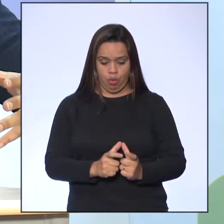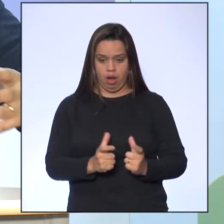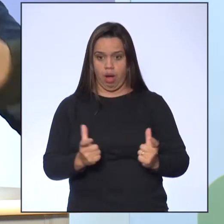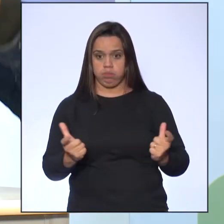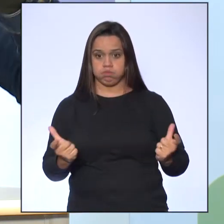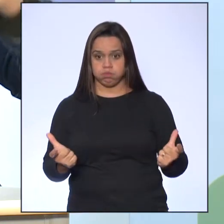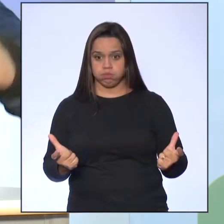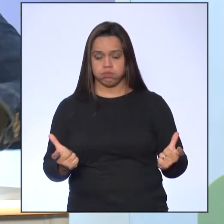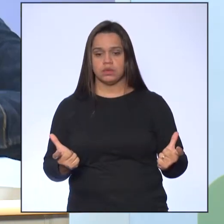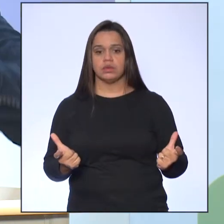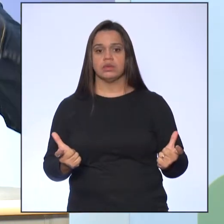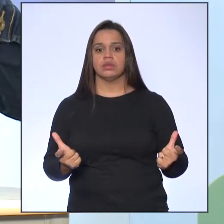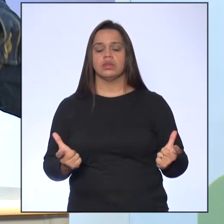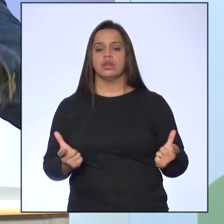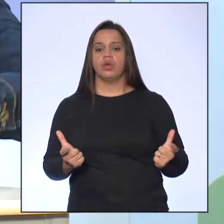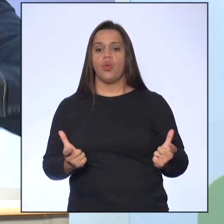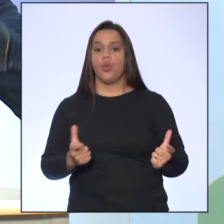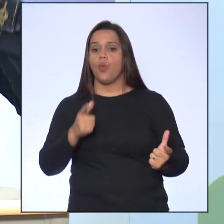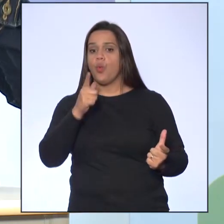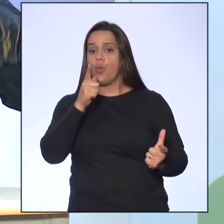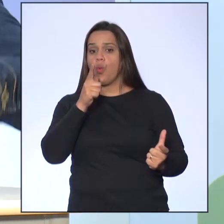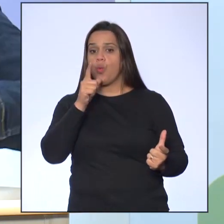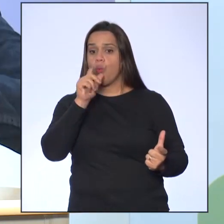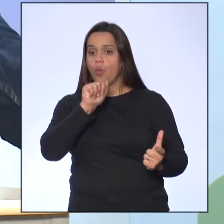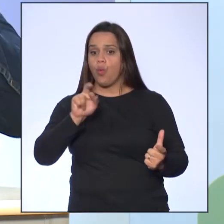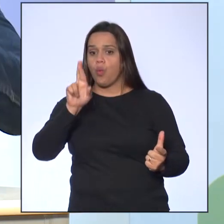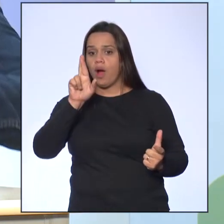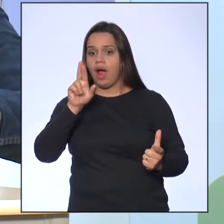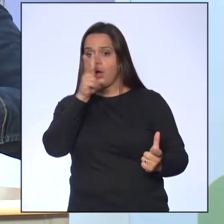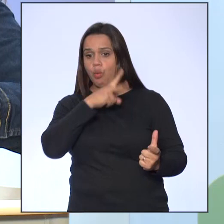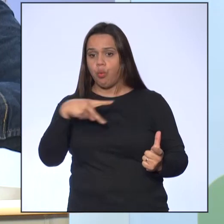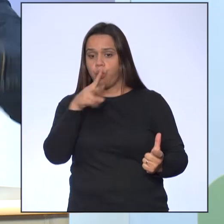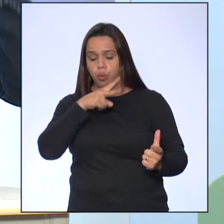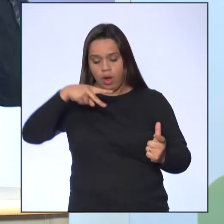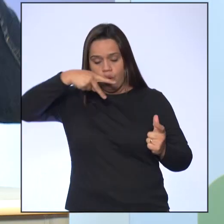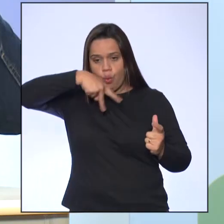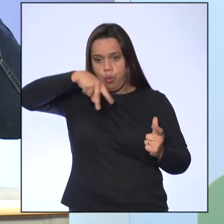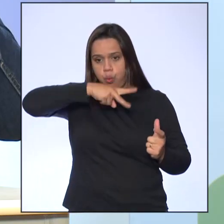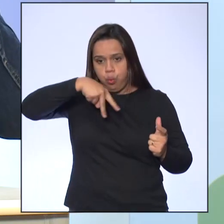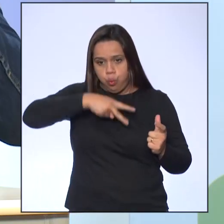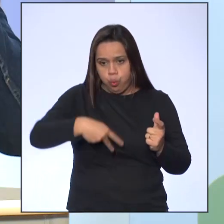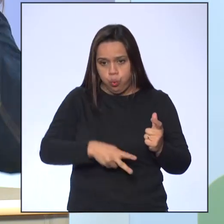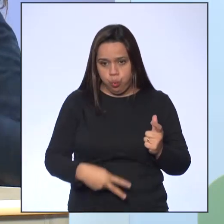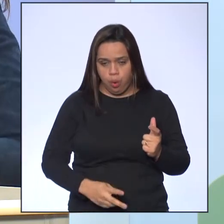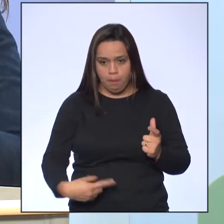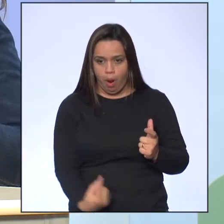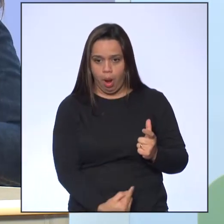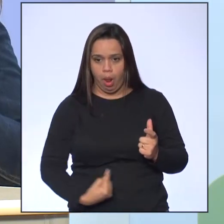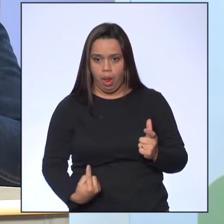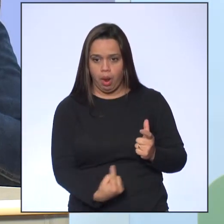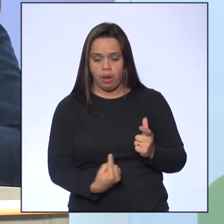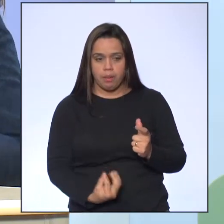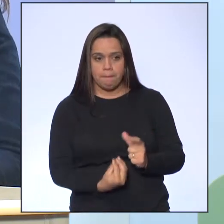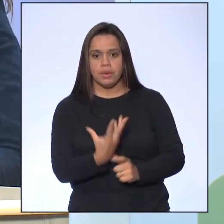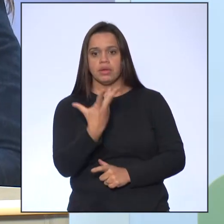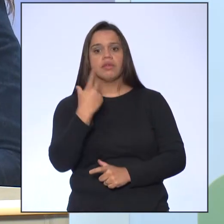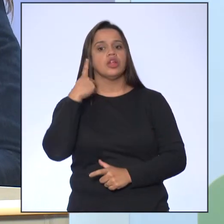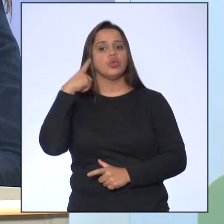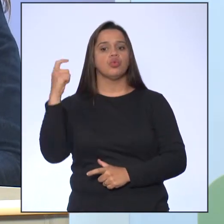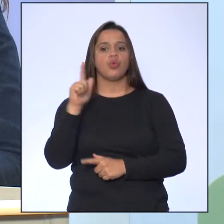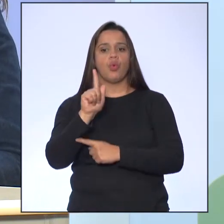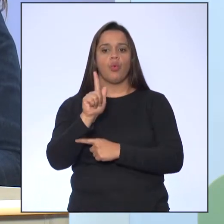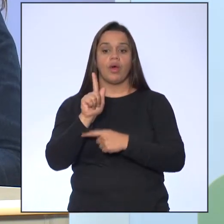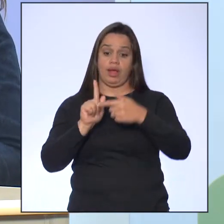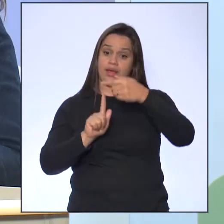largo, mais tempo esse ar vai demorar para percorrer tudo aquilo e reverberar lá em cima. Então, aí você vai ter um som bem mais grave.